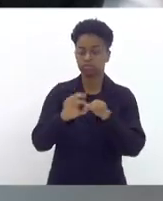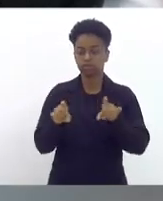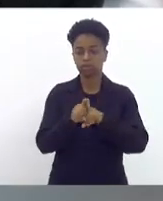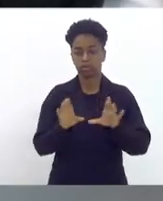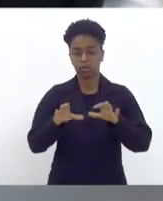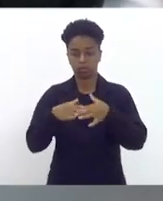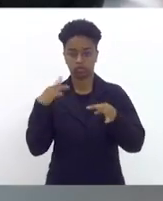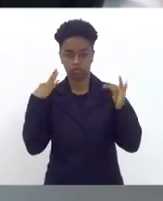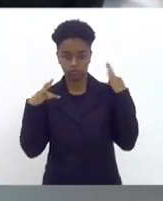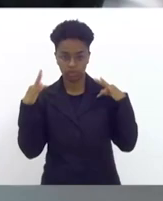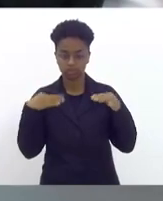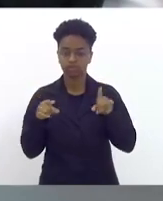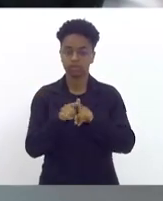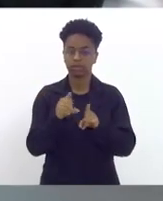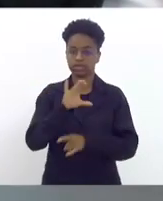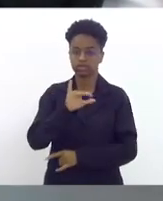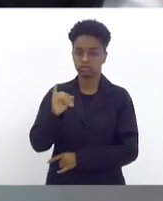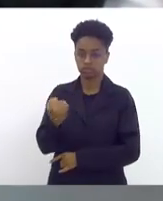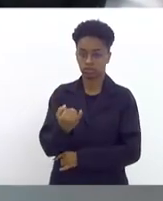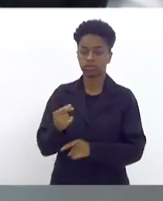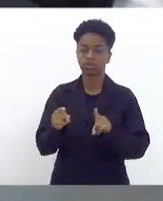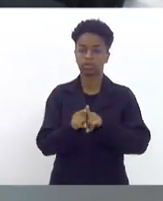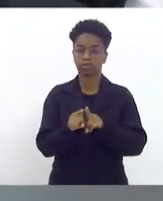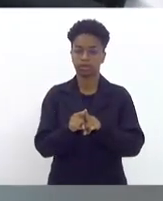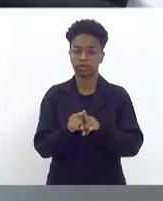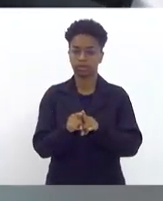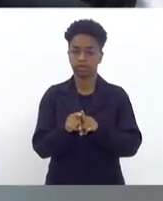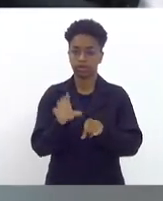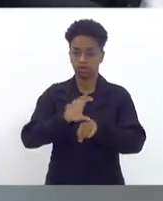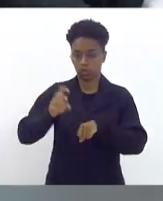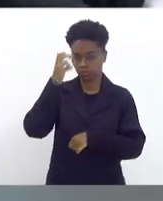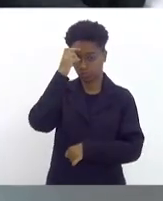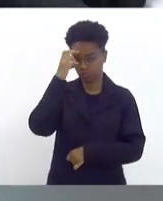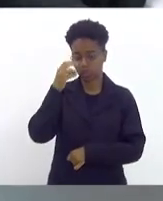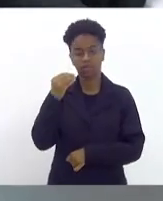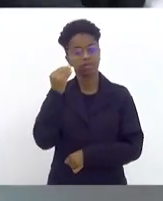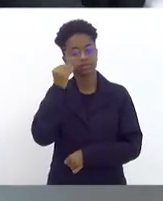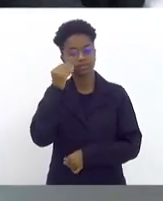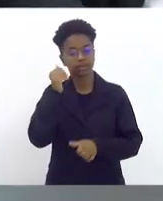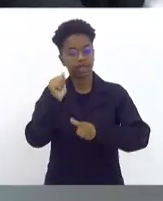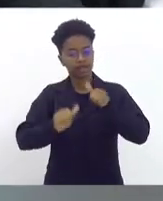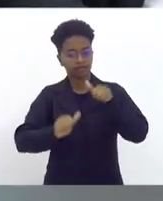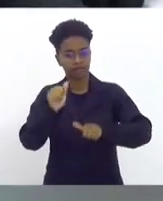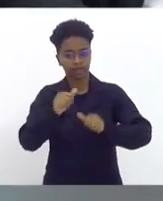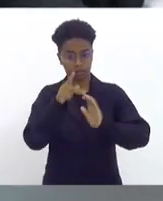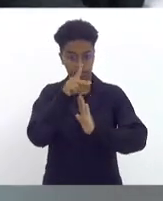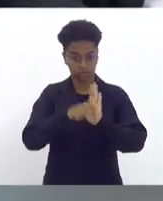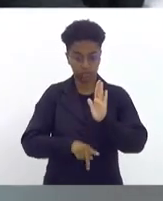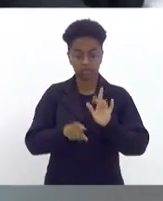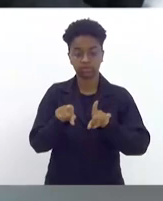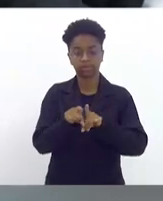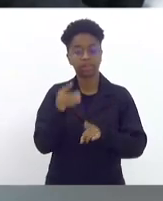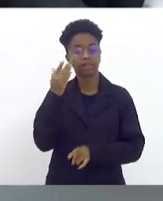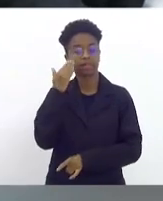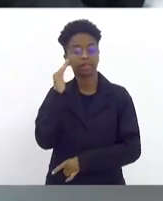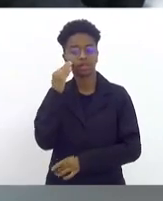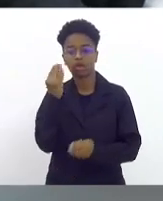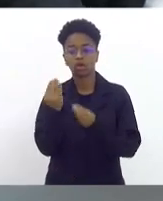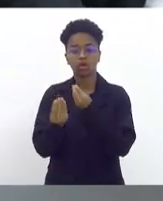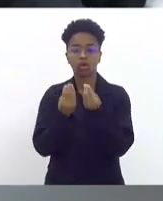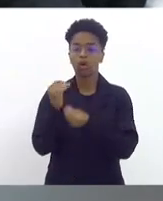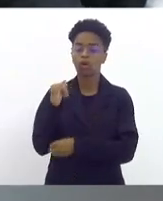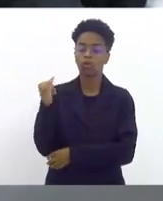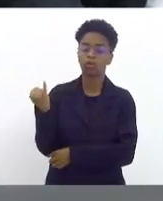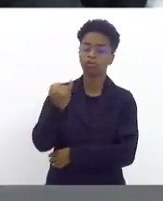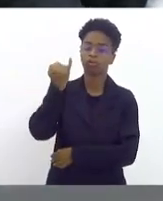turismo da comissão de construção e justiça e da comissão de tutu de Cultura para que possamos avaliar o projeto entender a importância